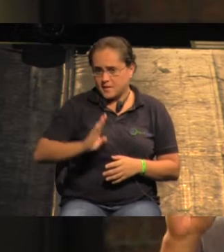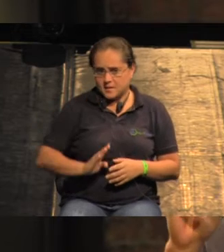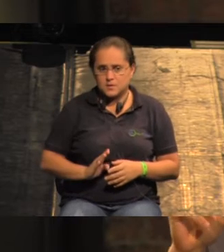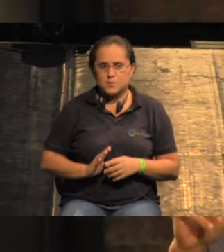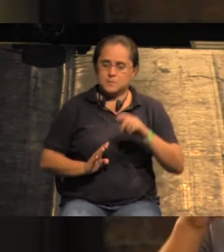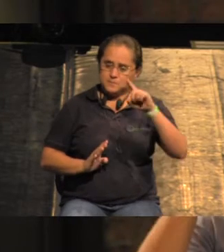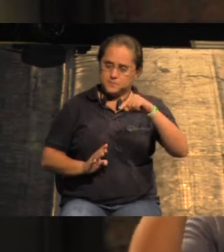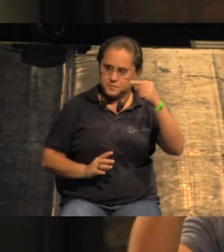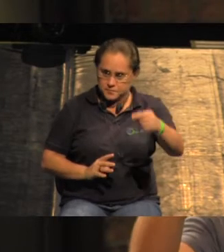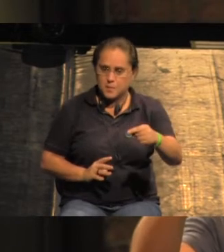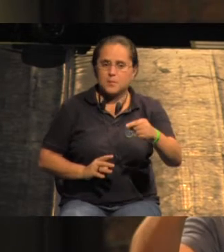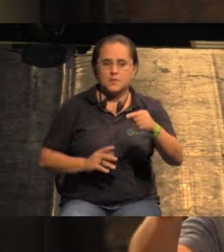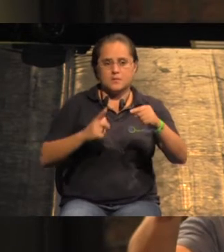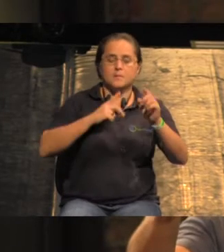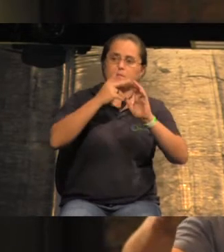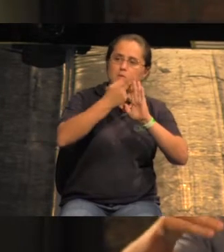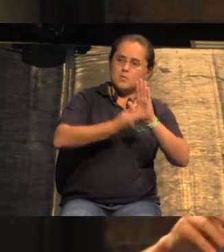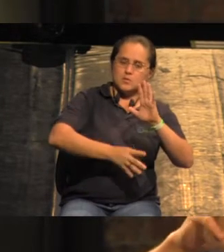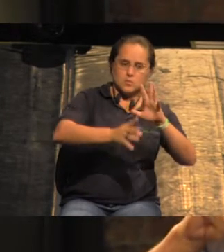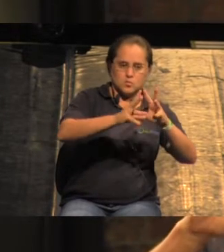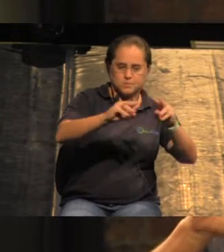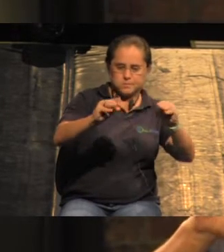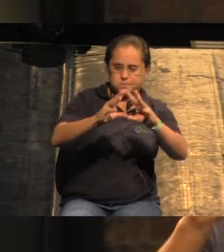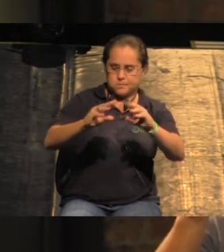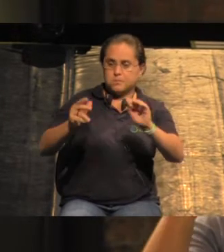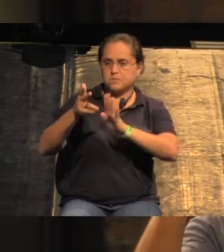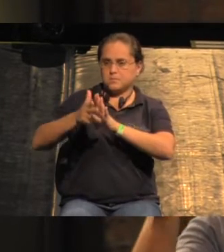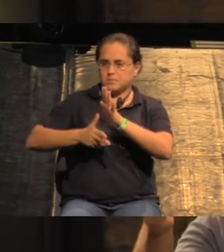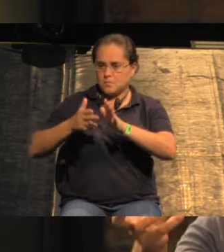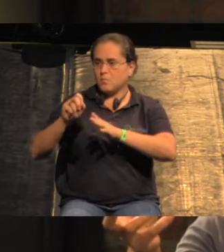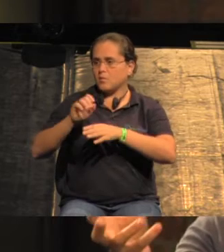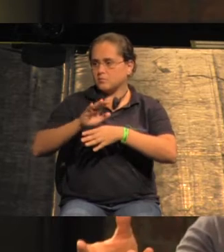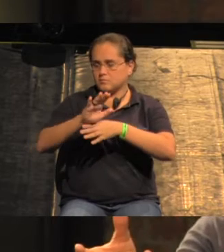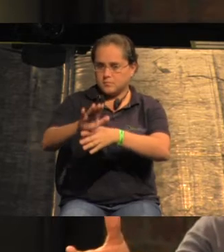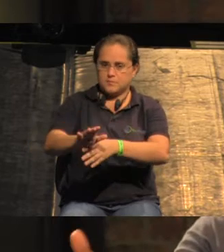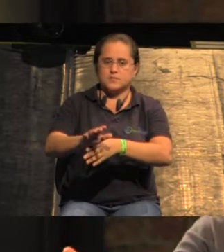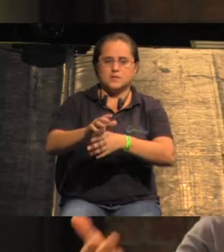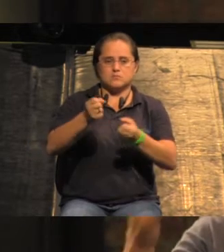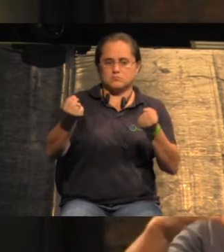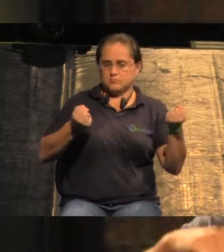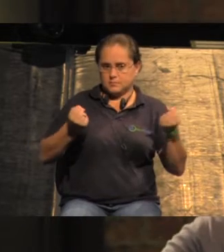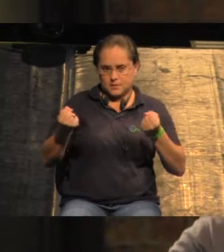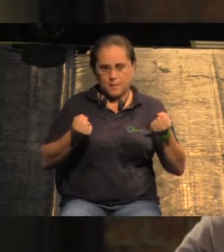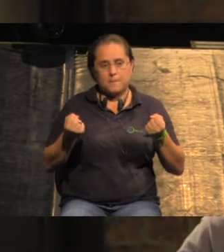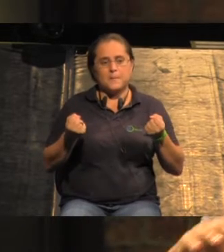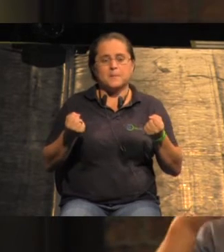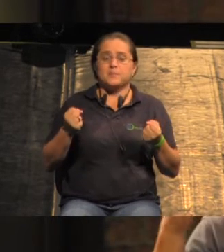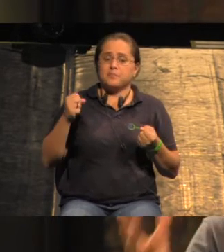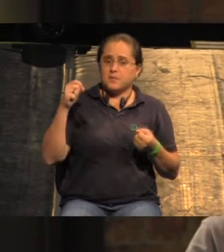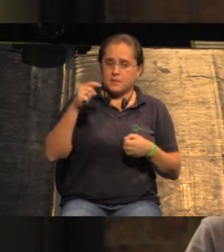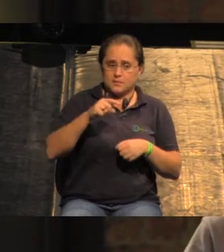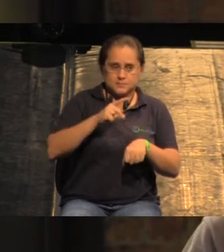porque o Brasil teve, a posterior, um projeto de desmanche das ferrovias nacionais em benefício da